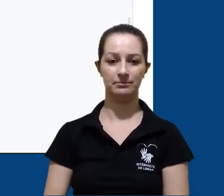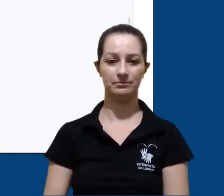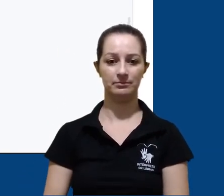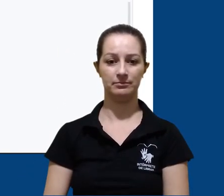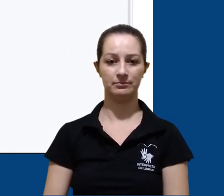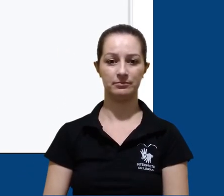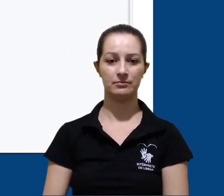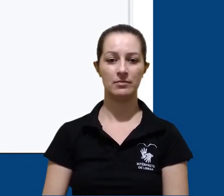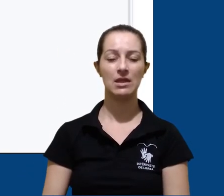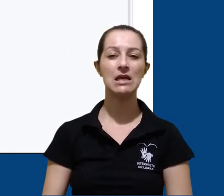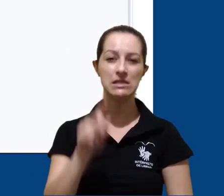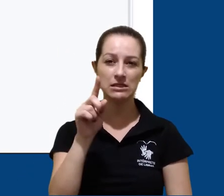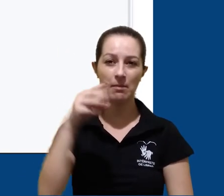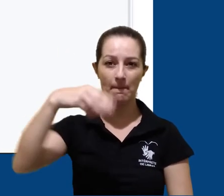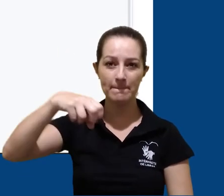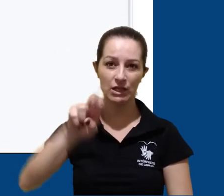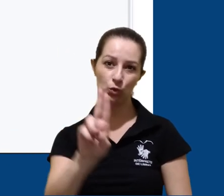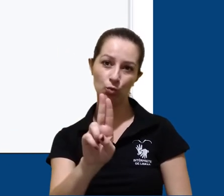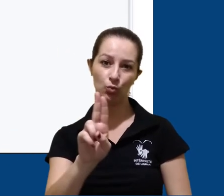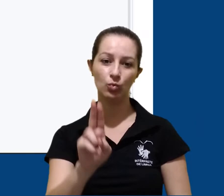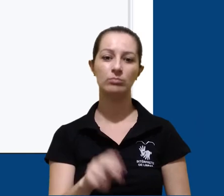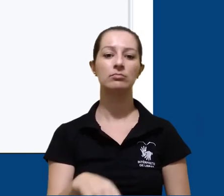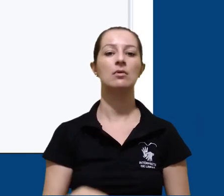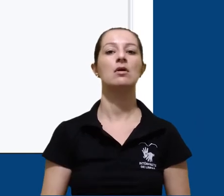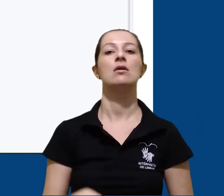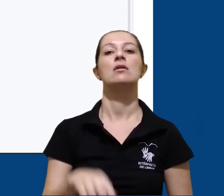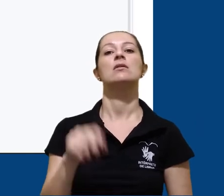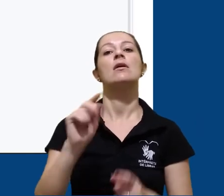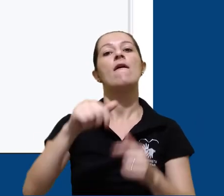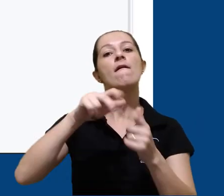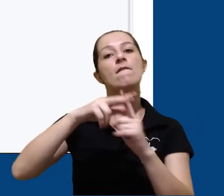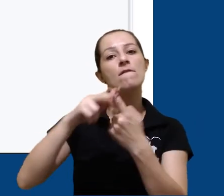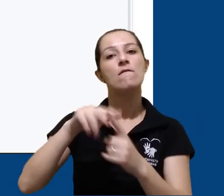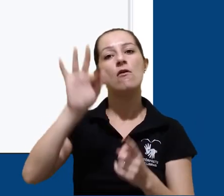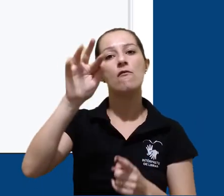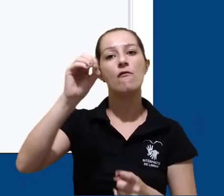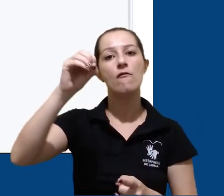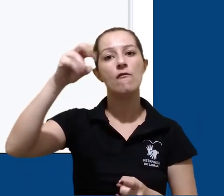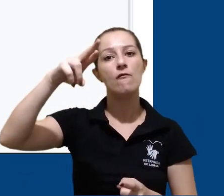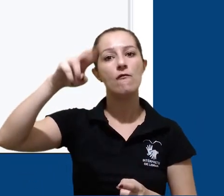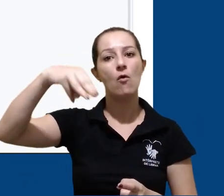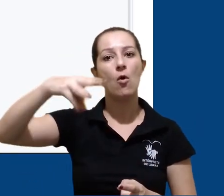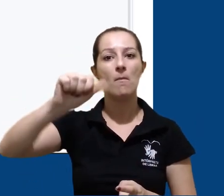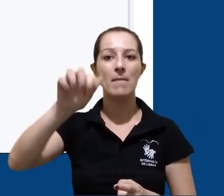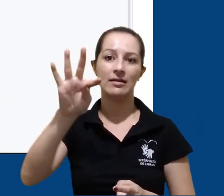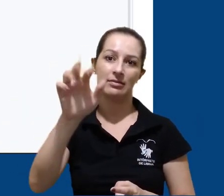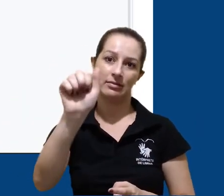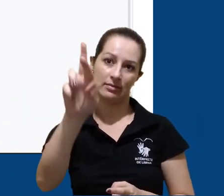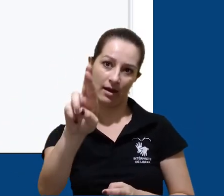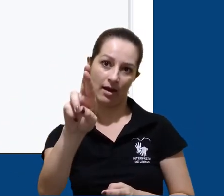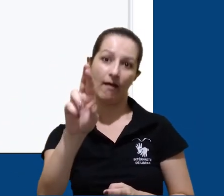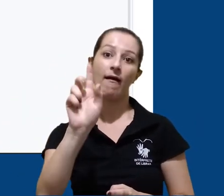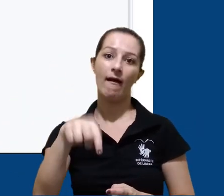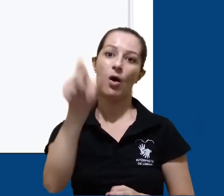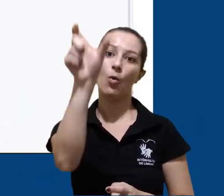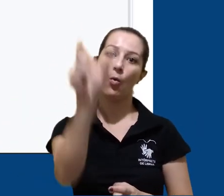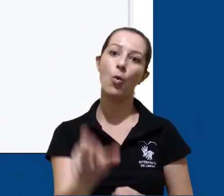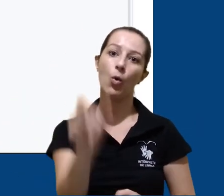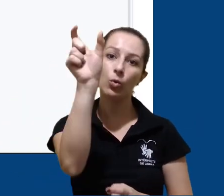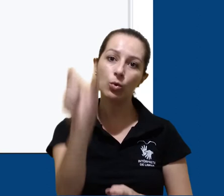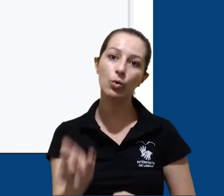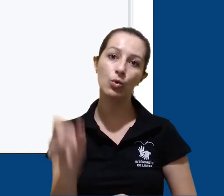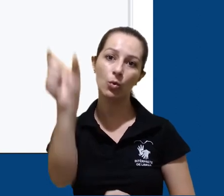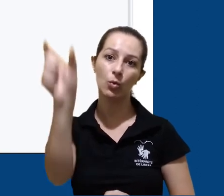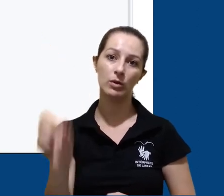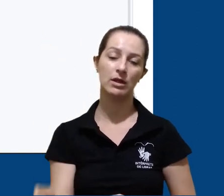e aí e no menu superior vamos na água formatar para falar de uma edição muito útil que tem as